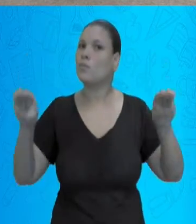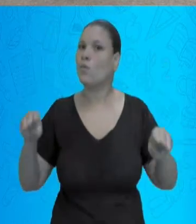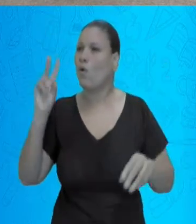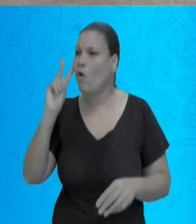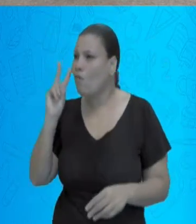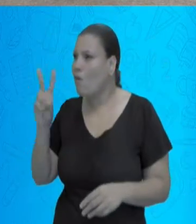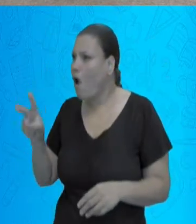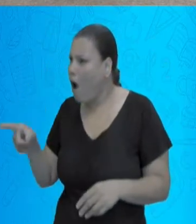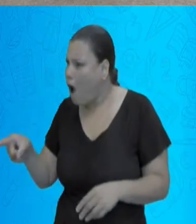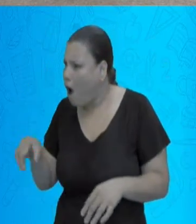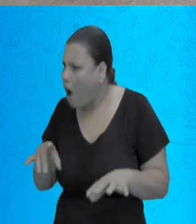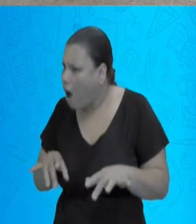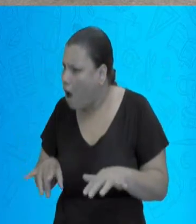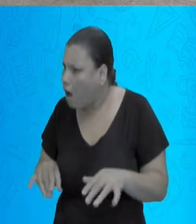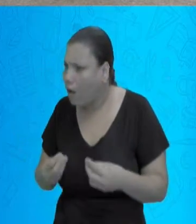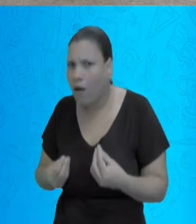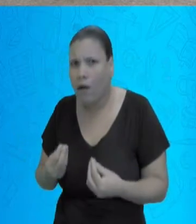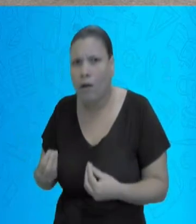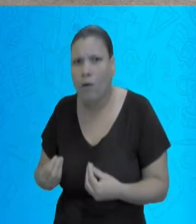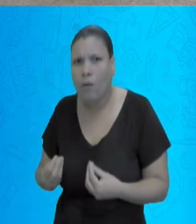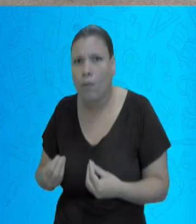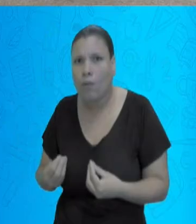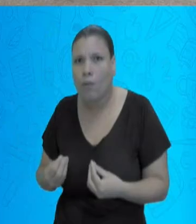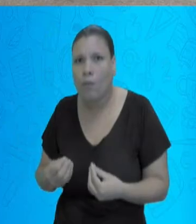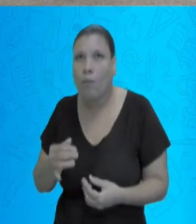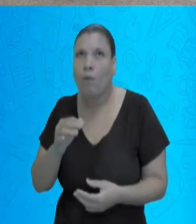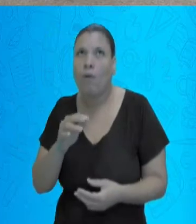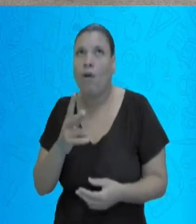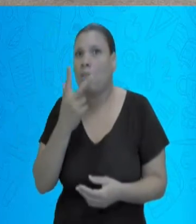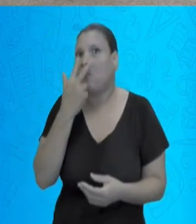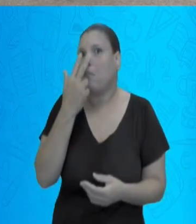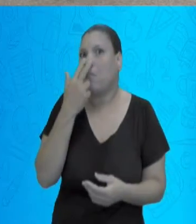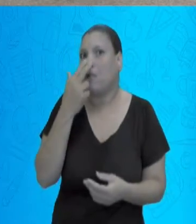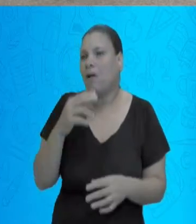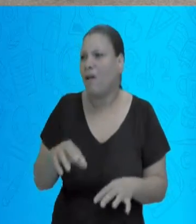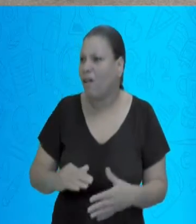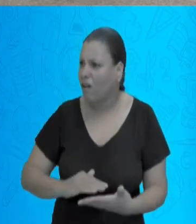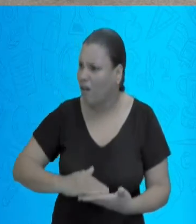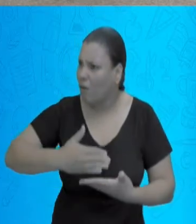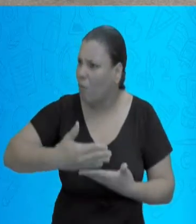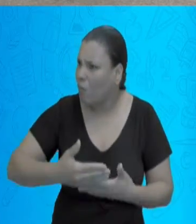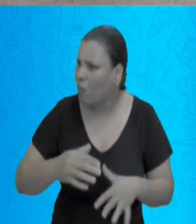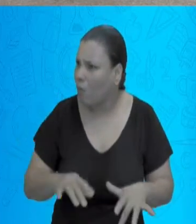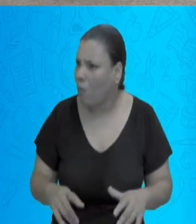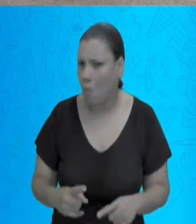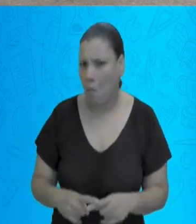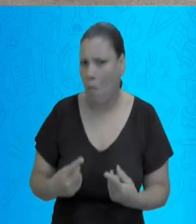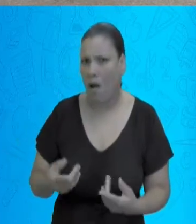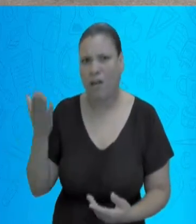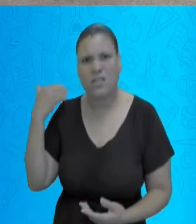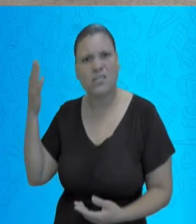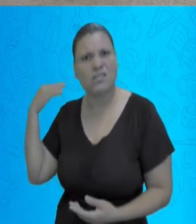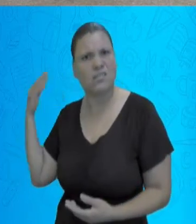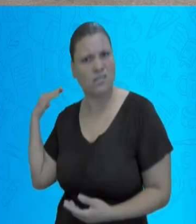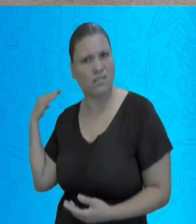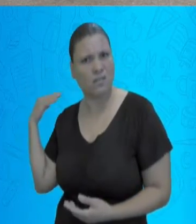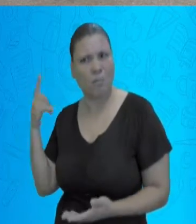bem dessa máquina de escrever para preservá-la, para que ela fique igualzinha como era